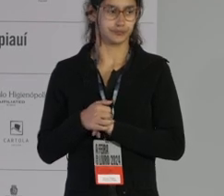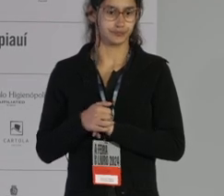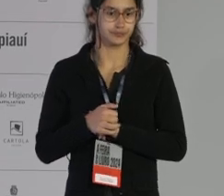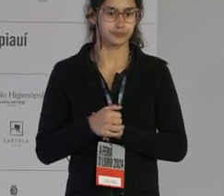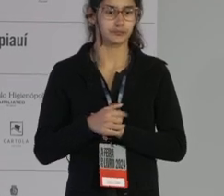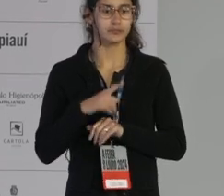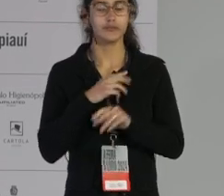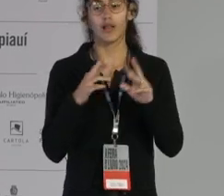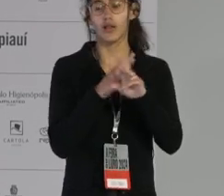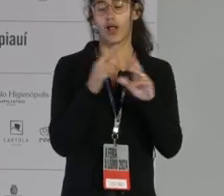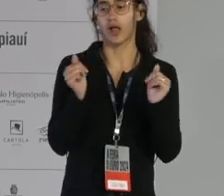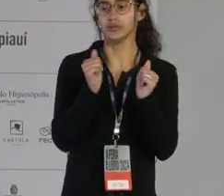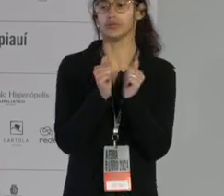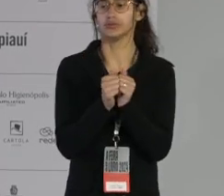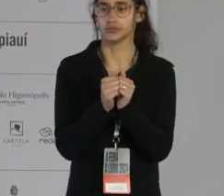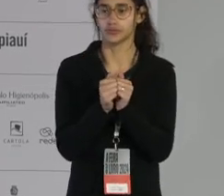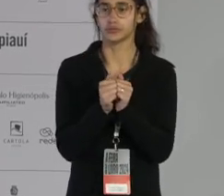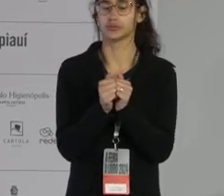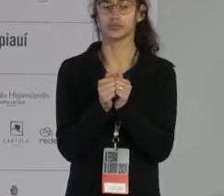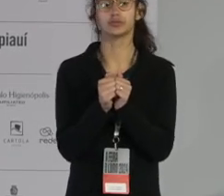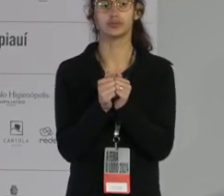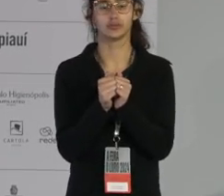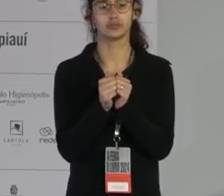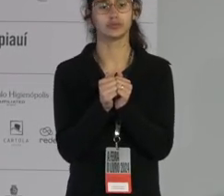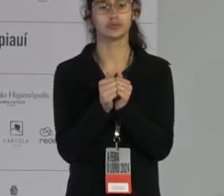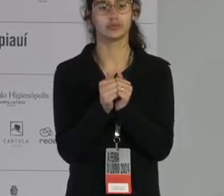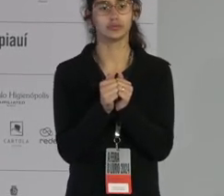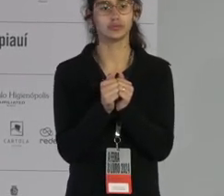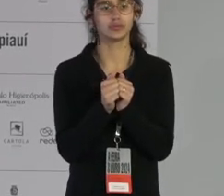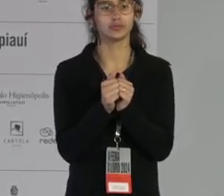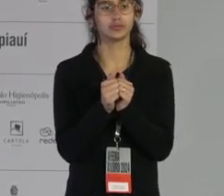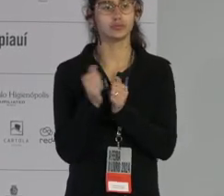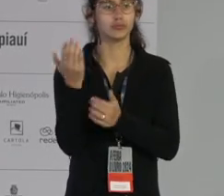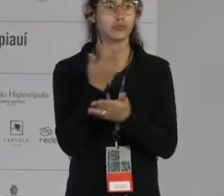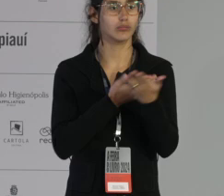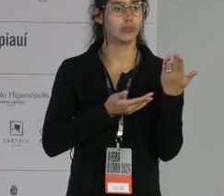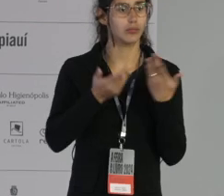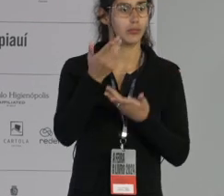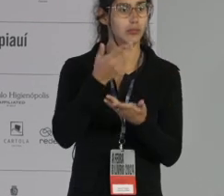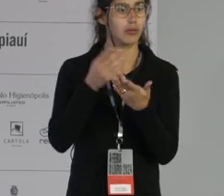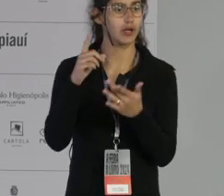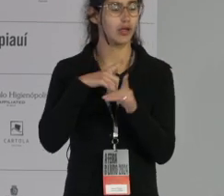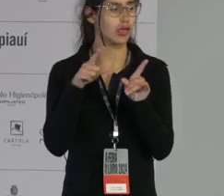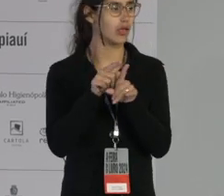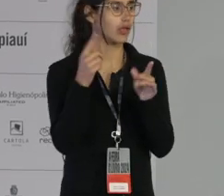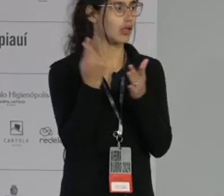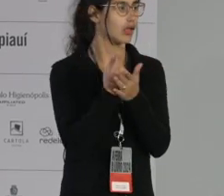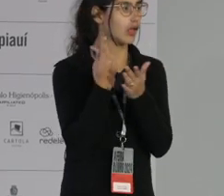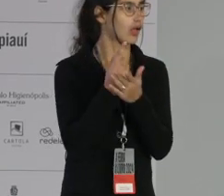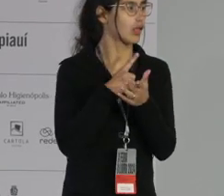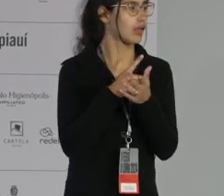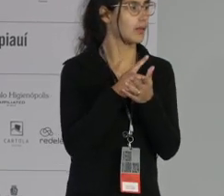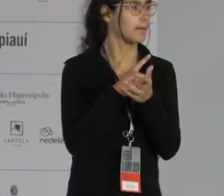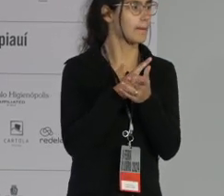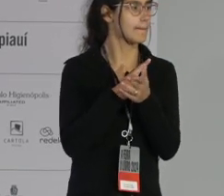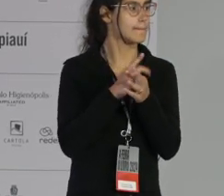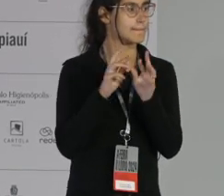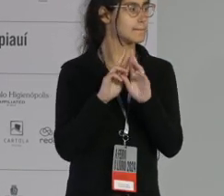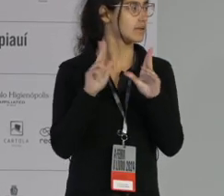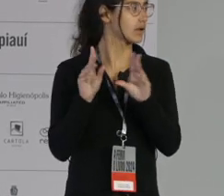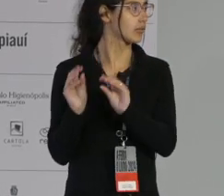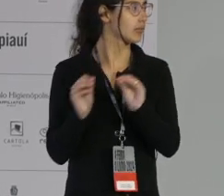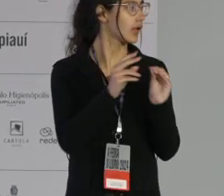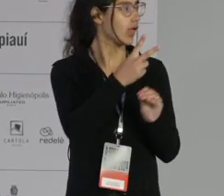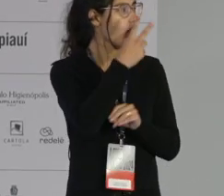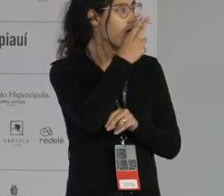que tem a ver com essas perambulações, com essas errâncias, esses pequenos deslocamentos, que eu